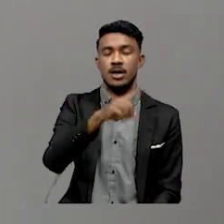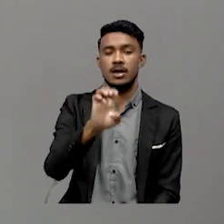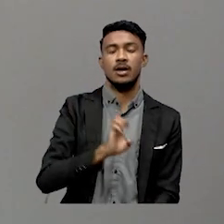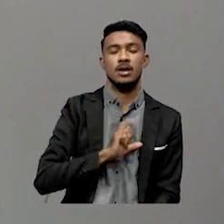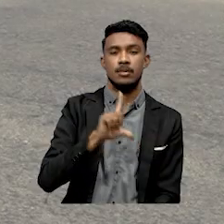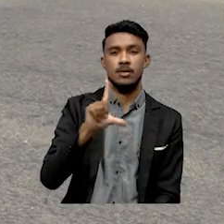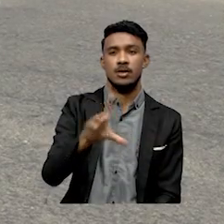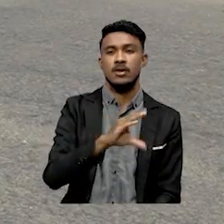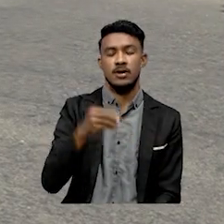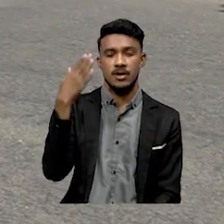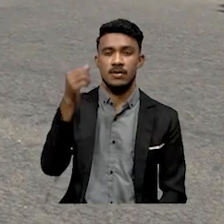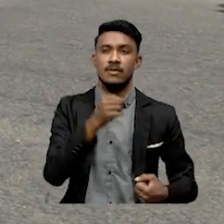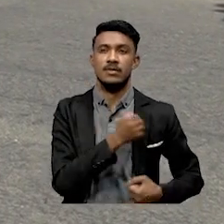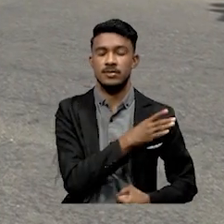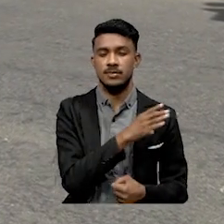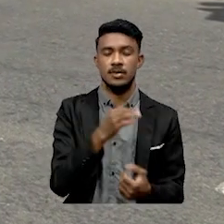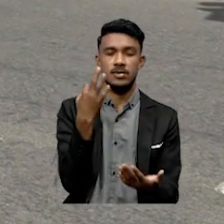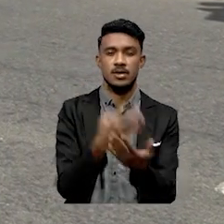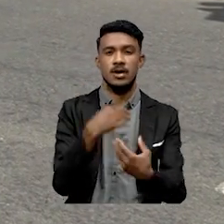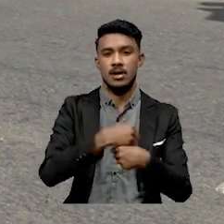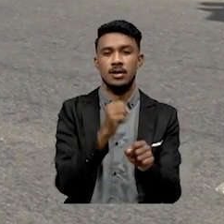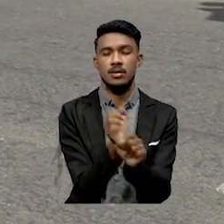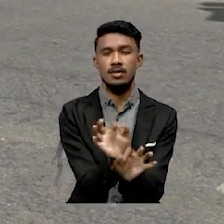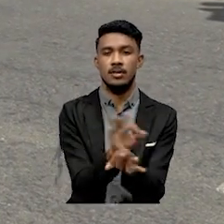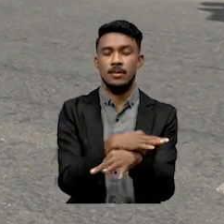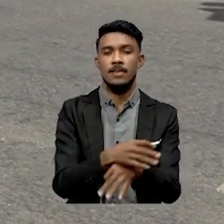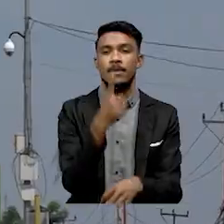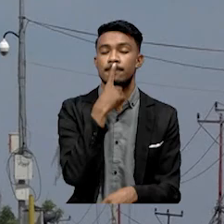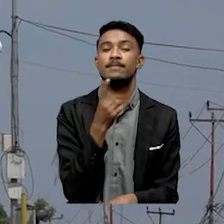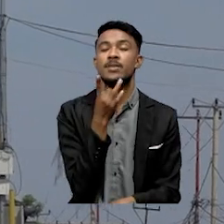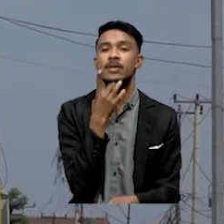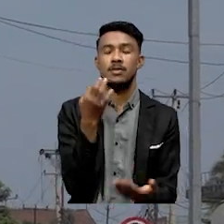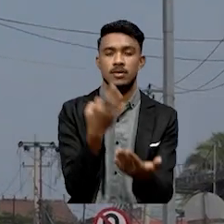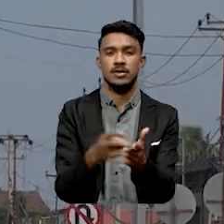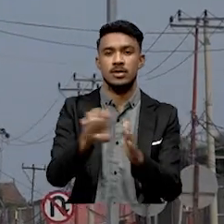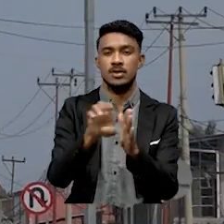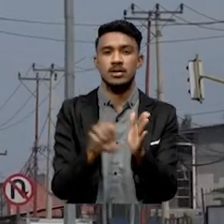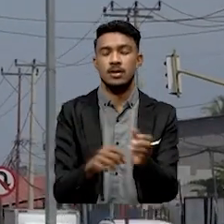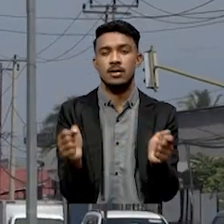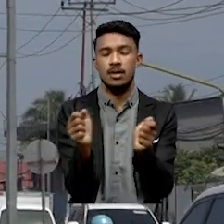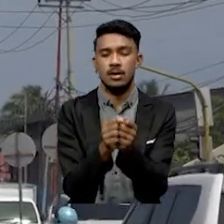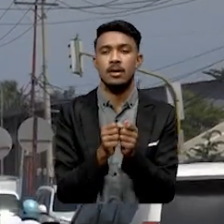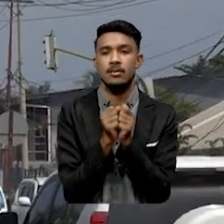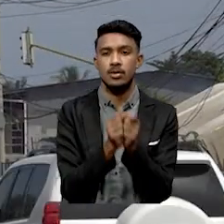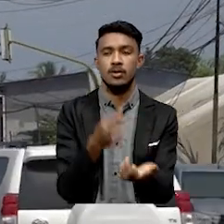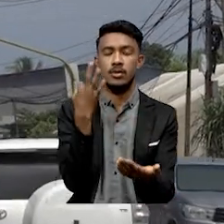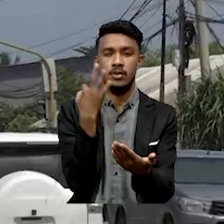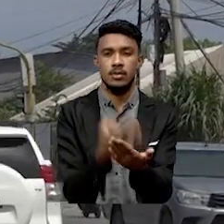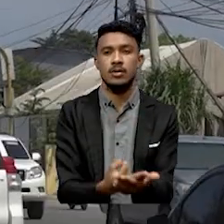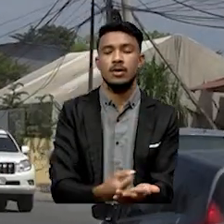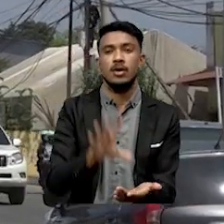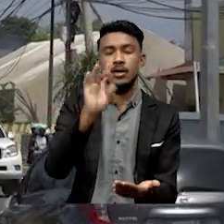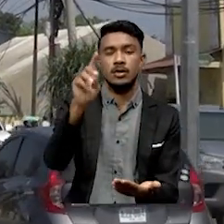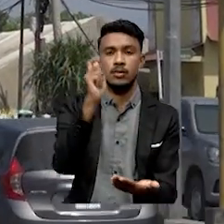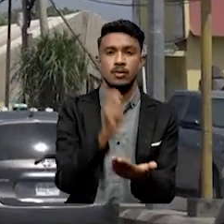Pó Samia. Orçamento hodi halo manutenção ba semáforo, husi orçamento estado, ho montante dólar americano ring walu